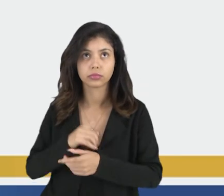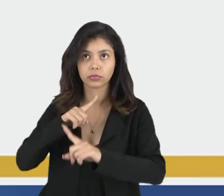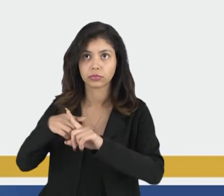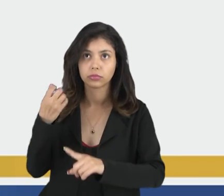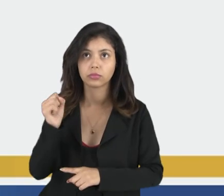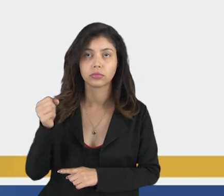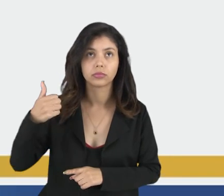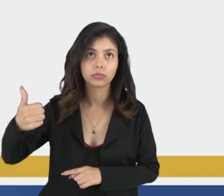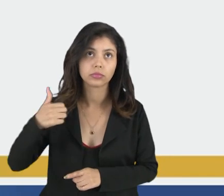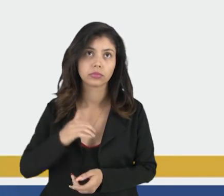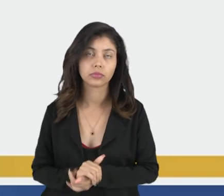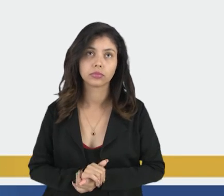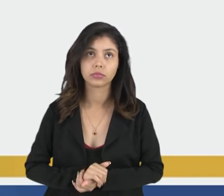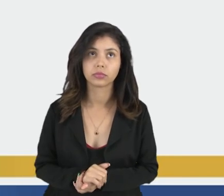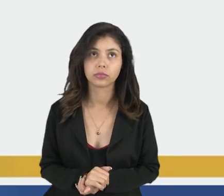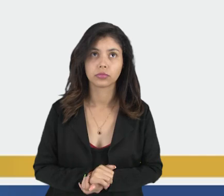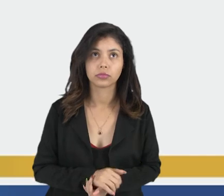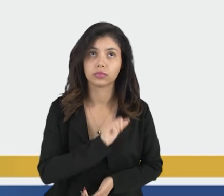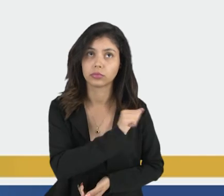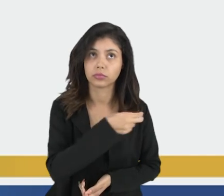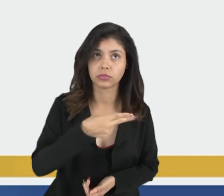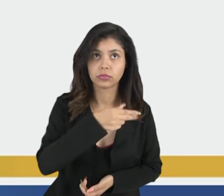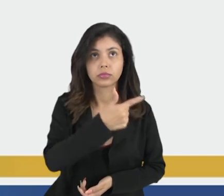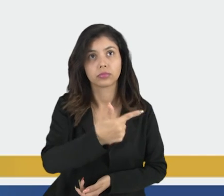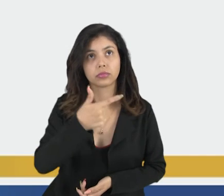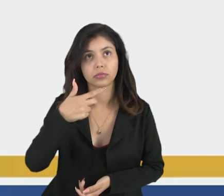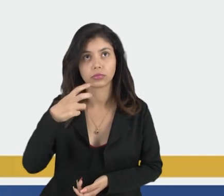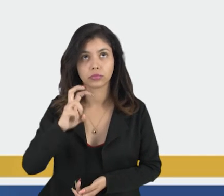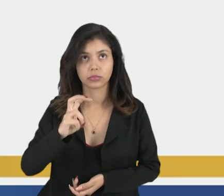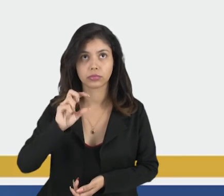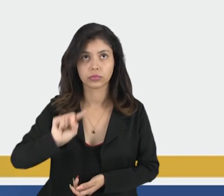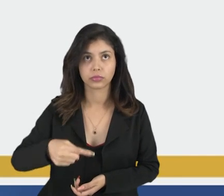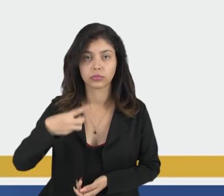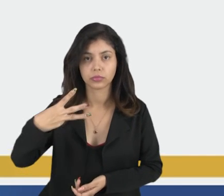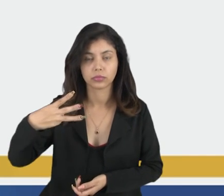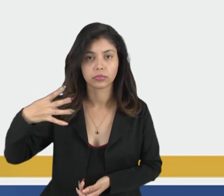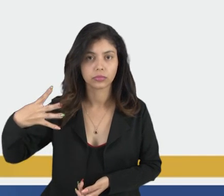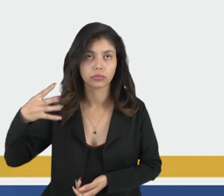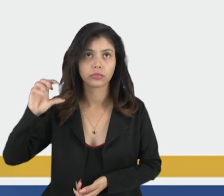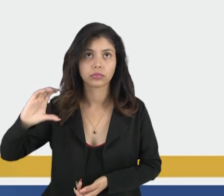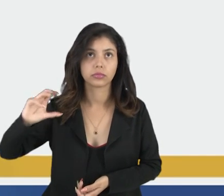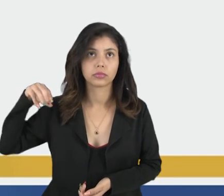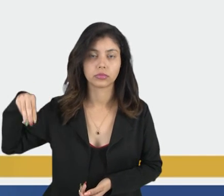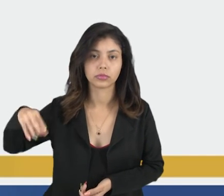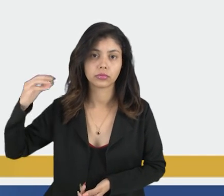3,14 vezes 81. O A maior é igual a